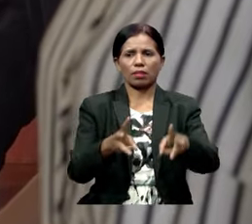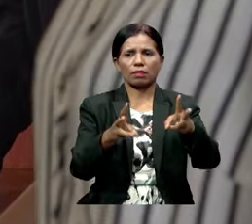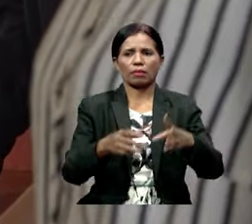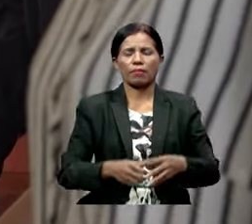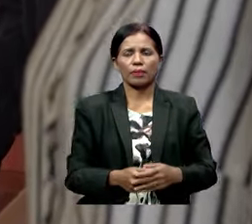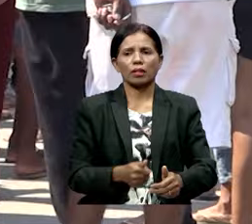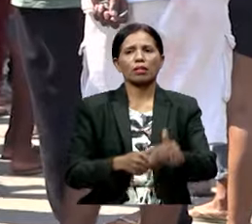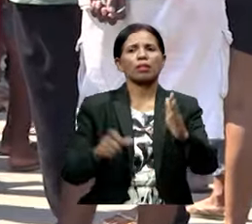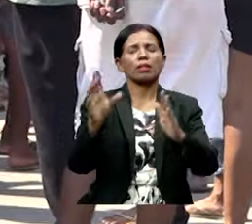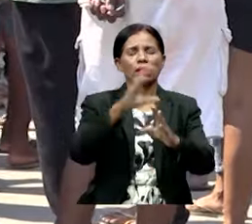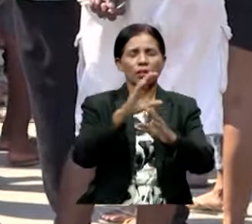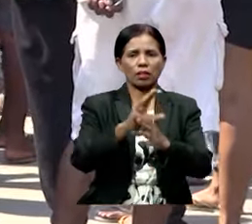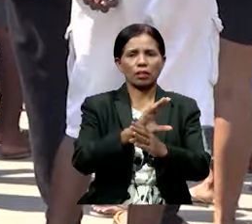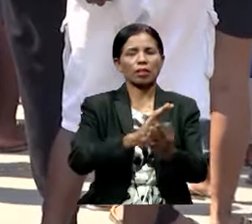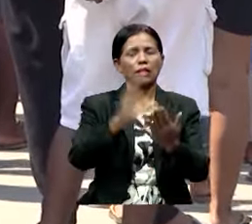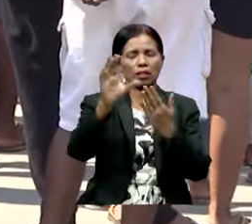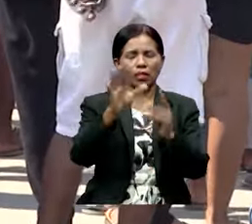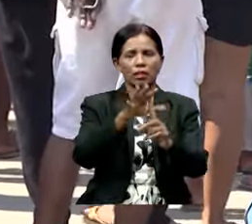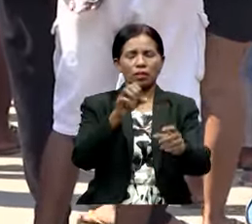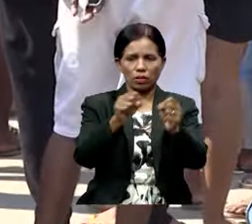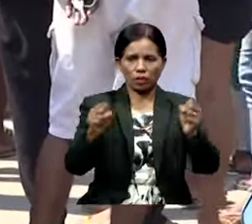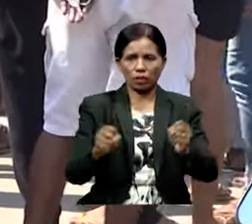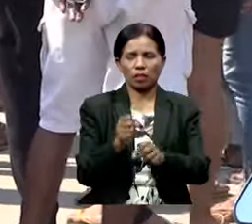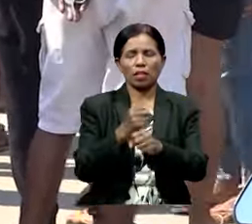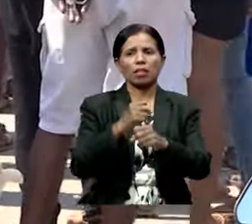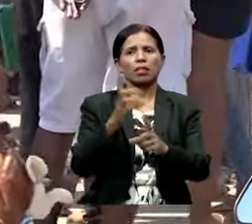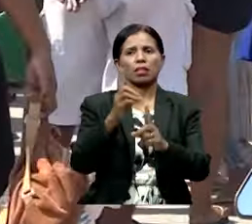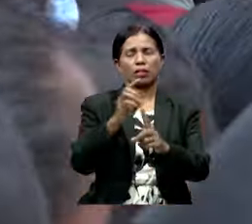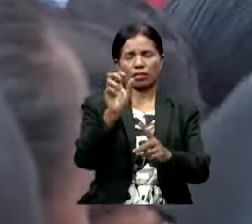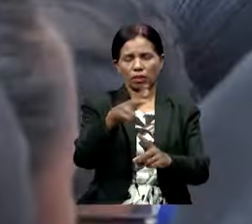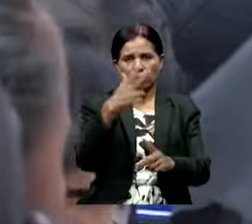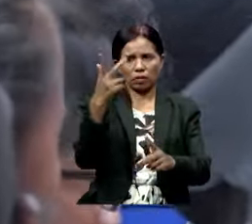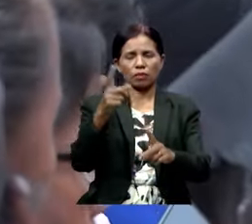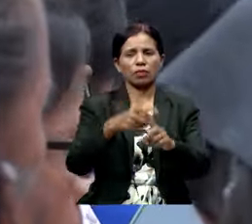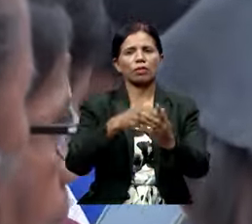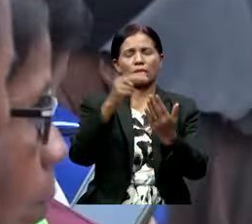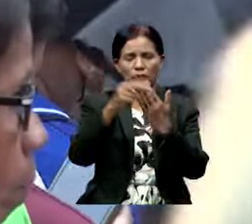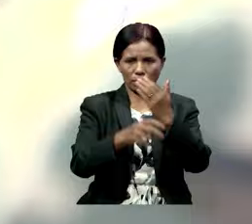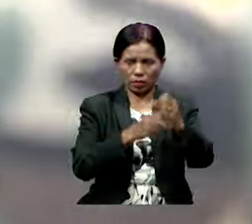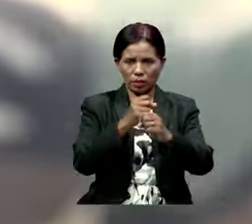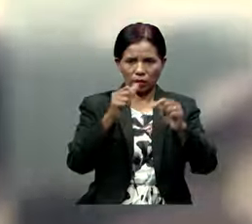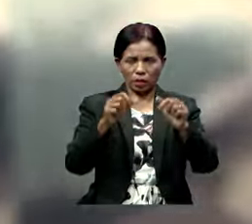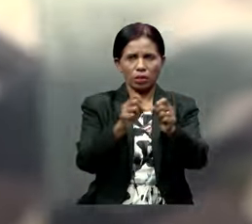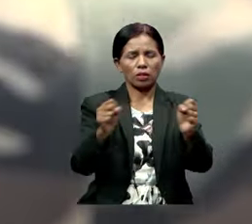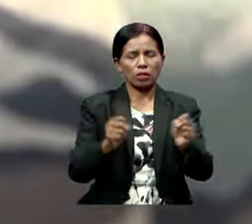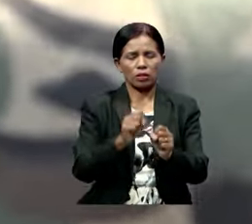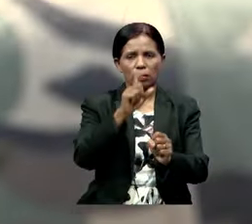Tu calendário eleição suco para a segunda volta se realiza e a loro salão de Sentolo, fulano novembro, tina ne, no suco